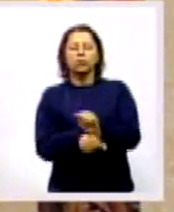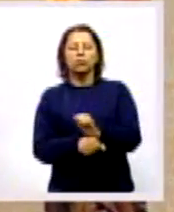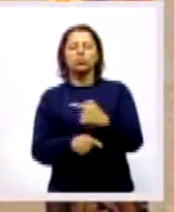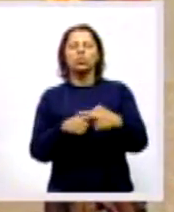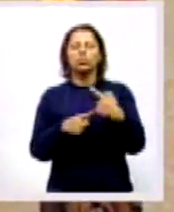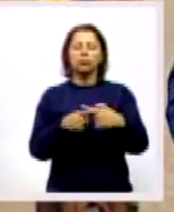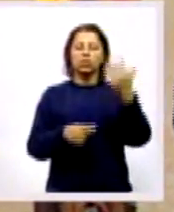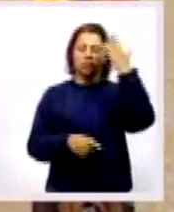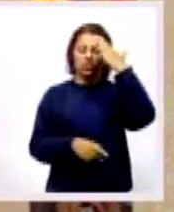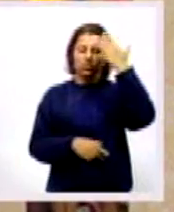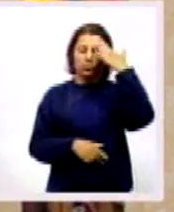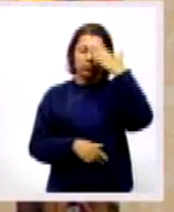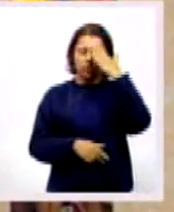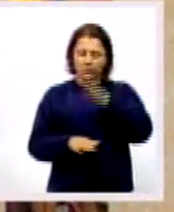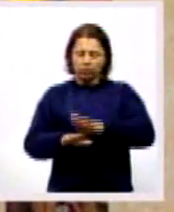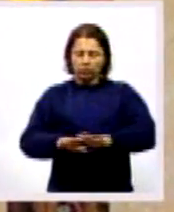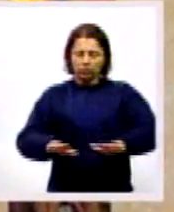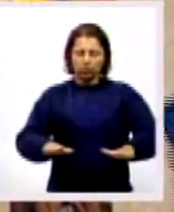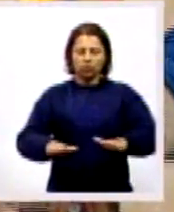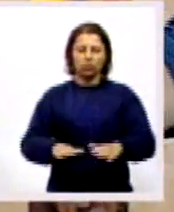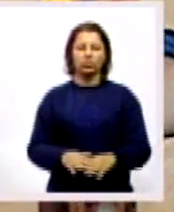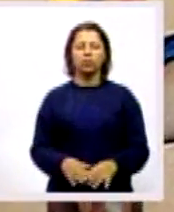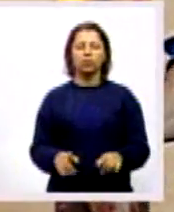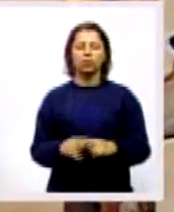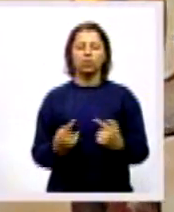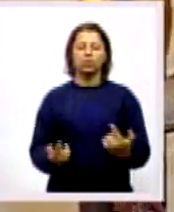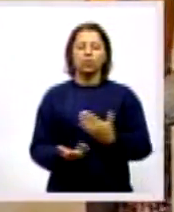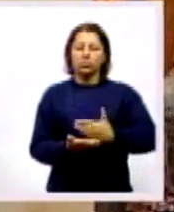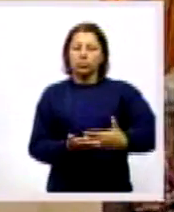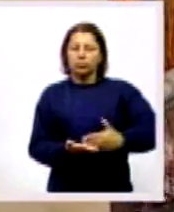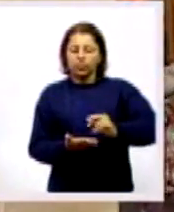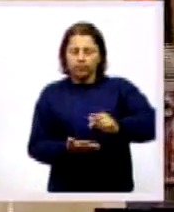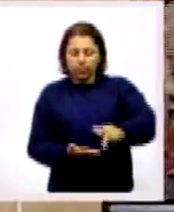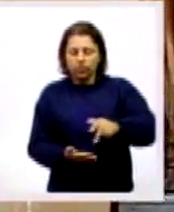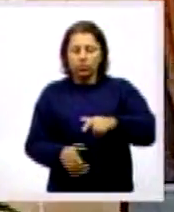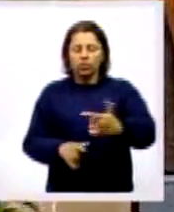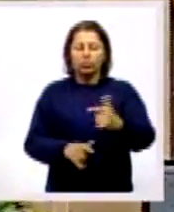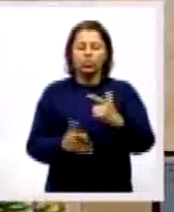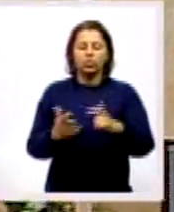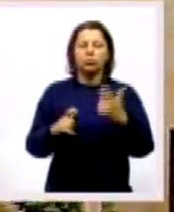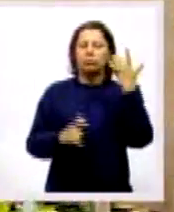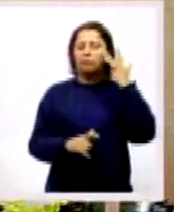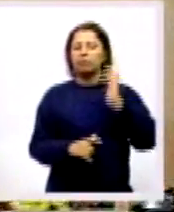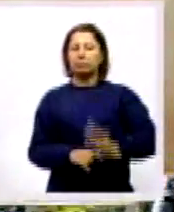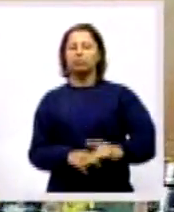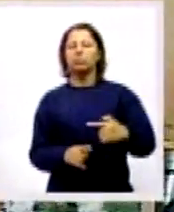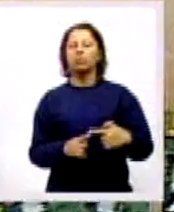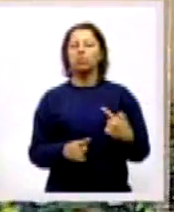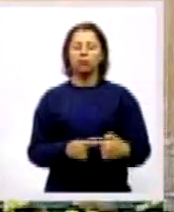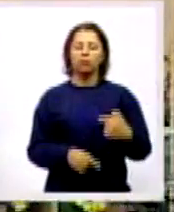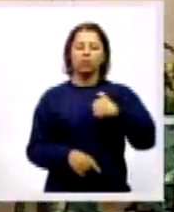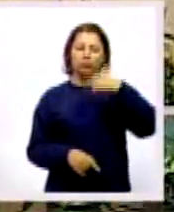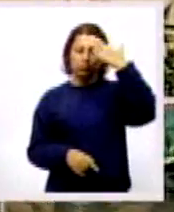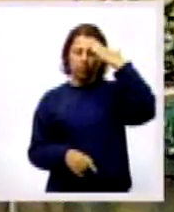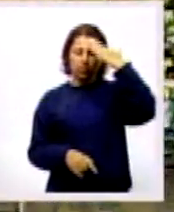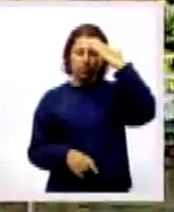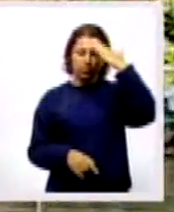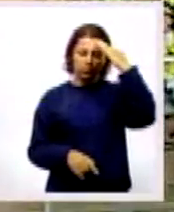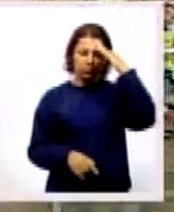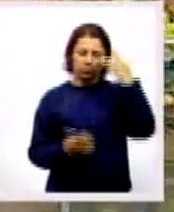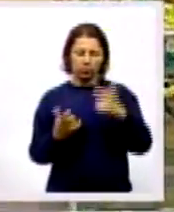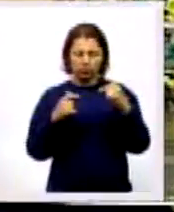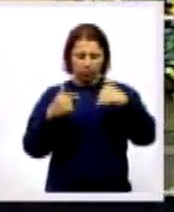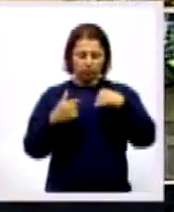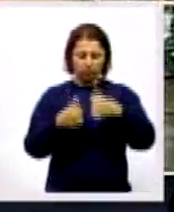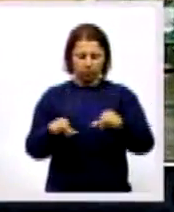é seguro. A partir do momento que eu piso aqui, eu já não sei. A informação que eu tenho é de que este chão é seguro. Isso